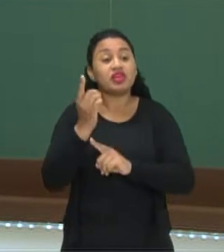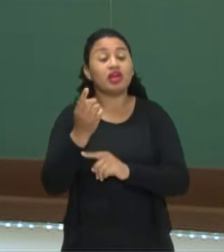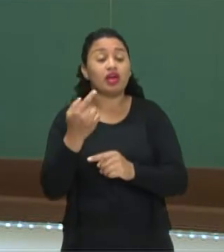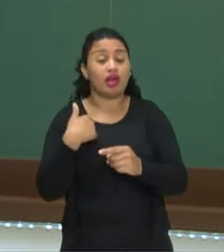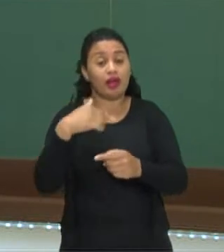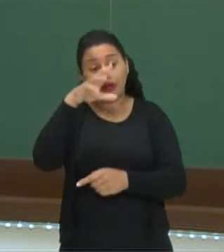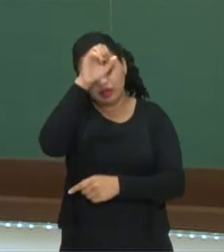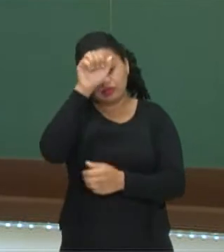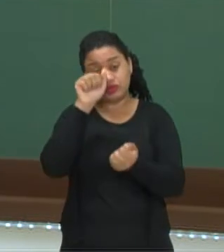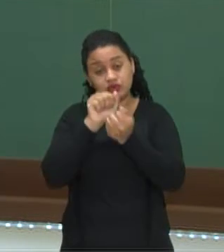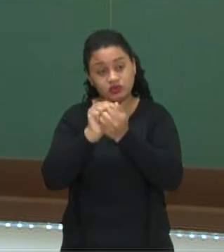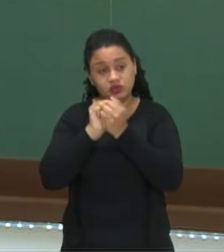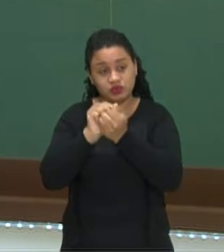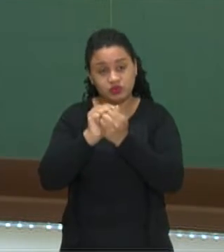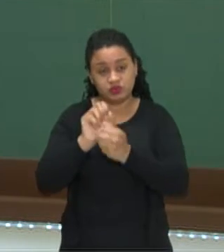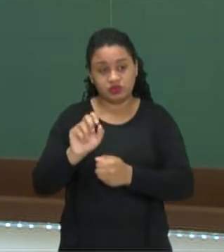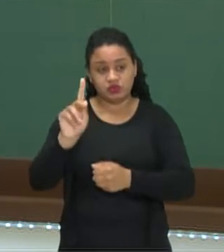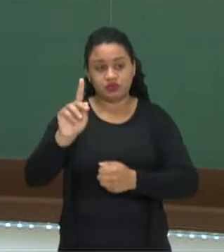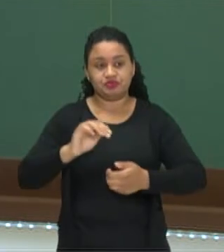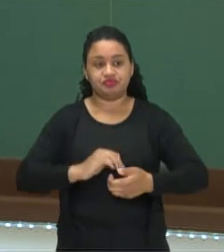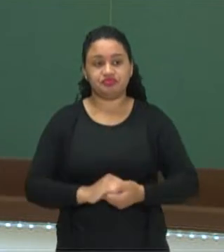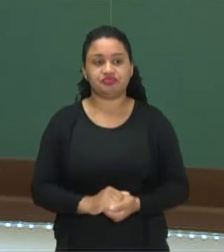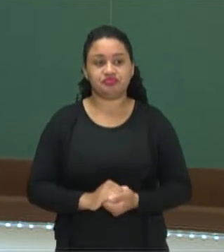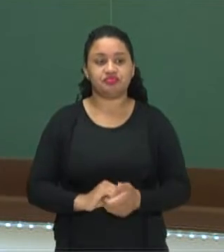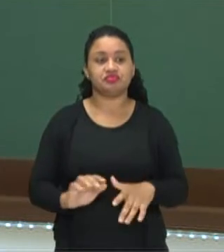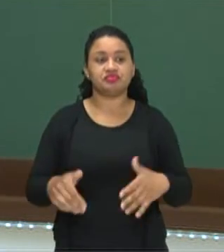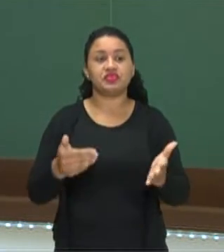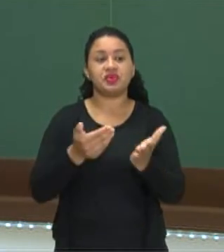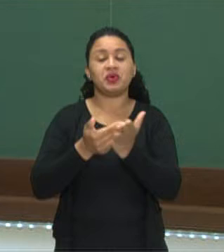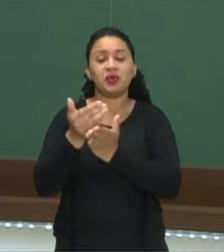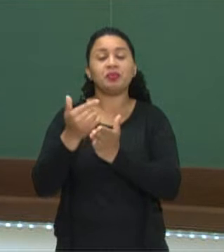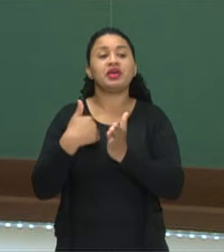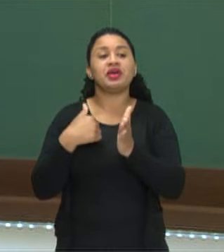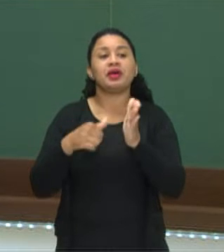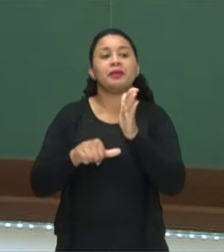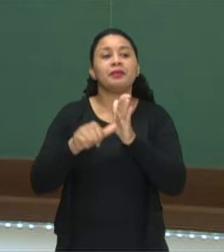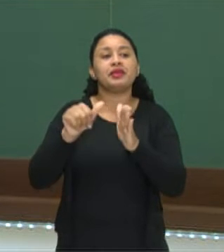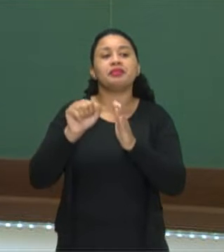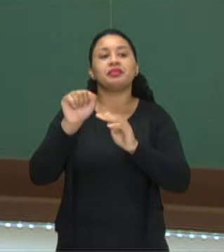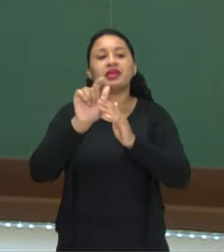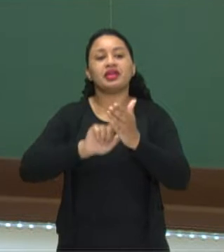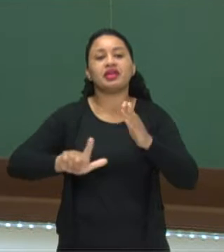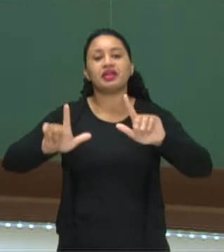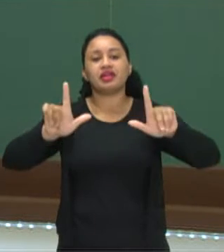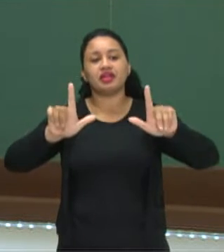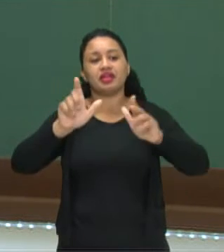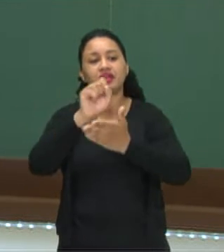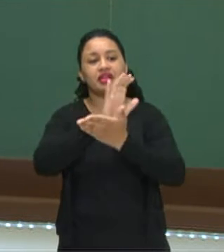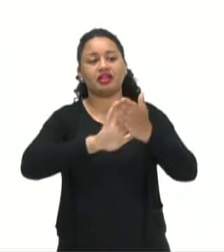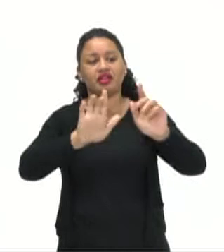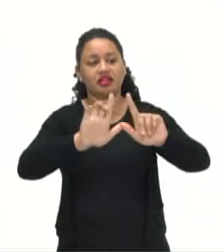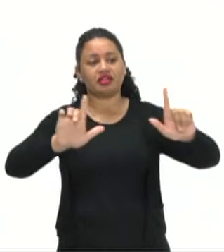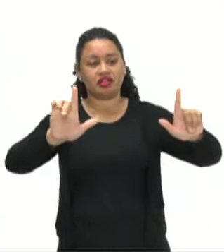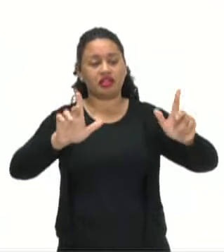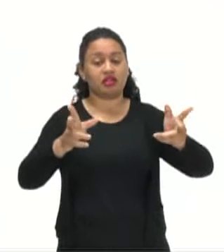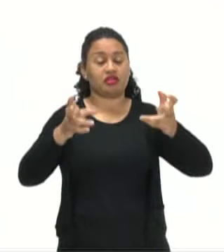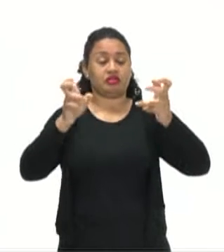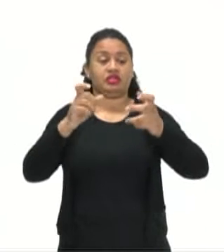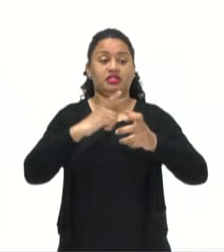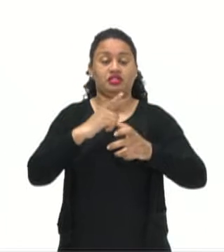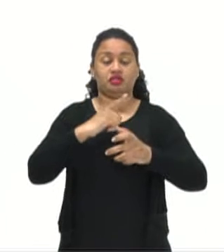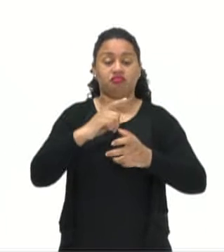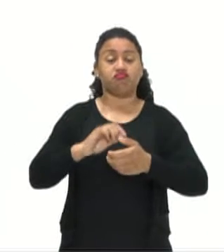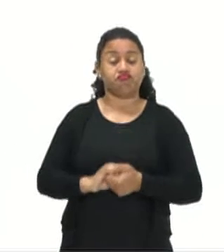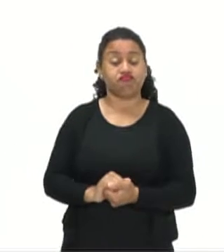descobrir juntos. Começando com essa primeira imagem. Olha só, nós